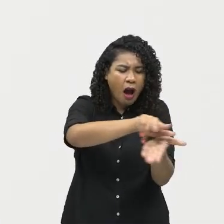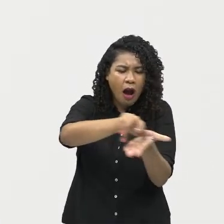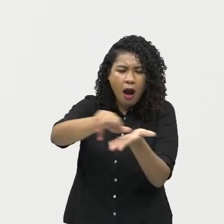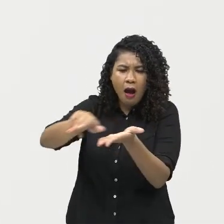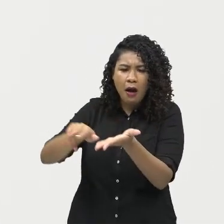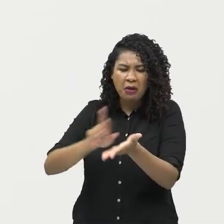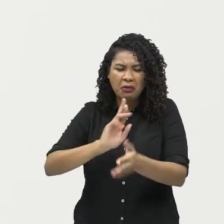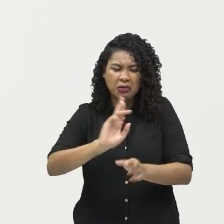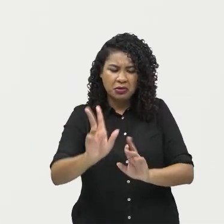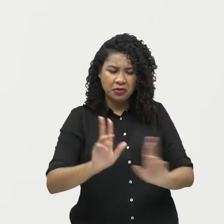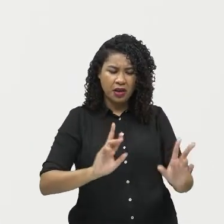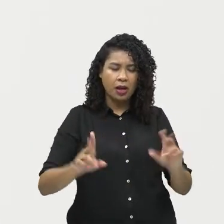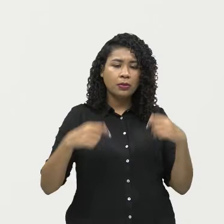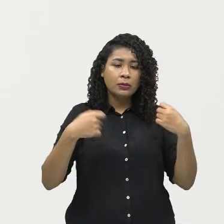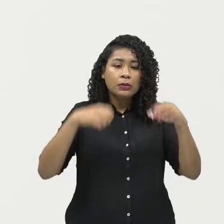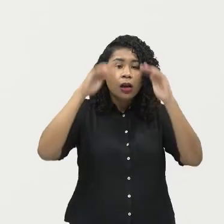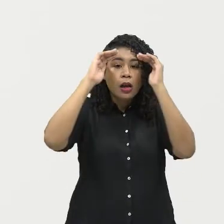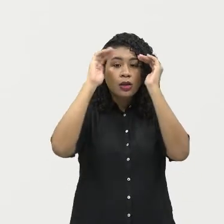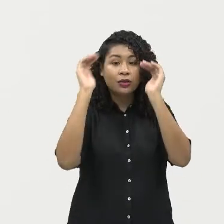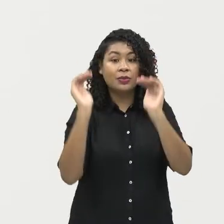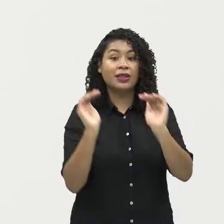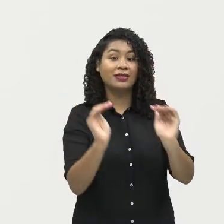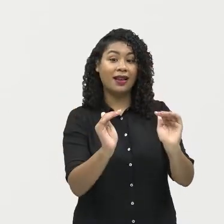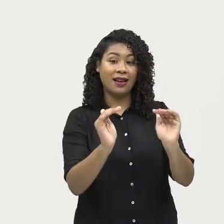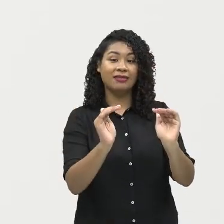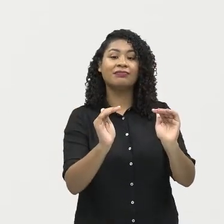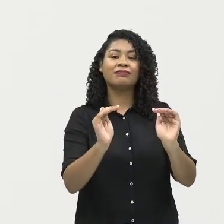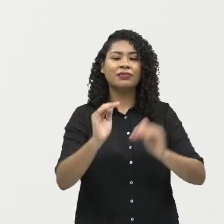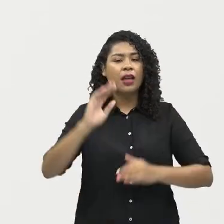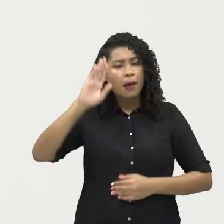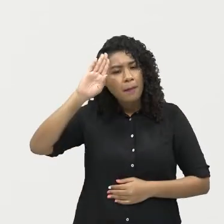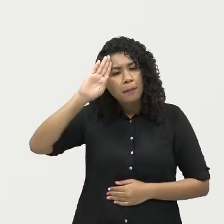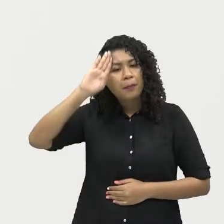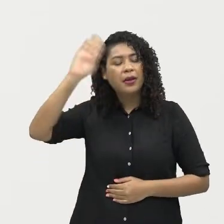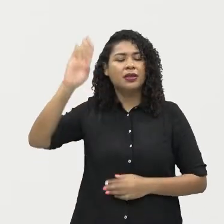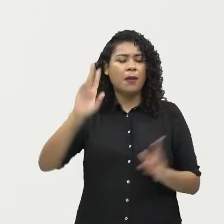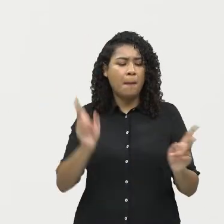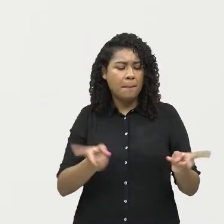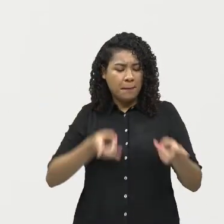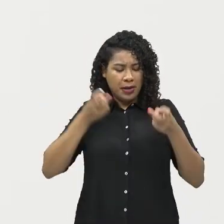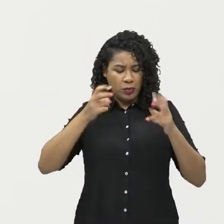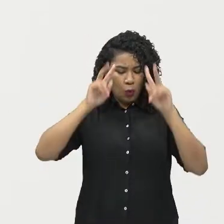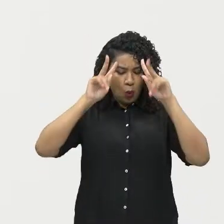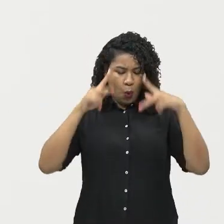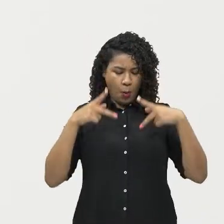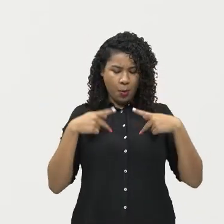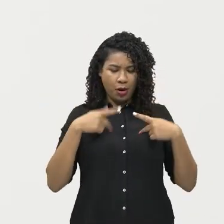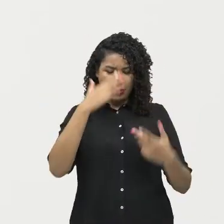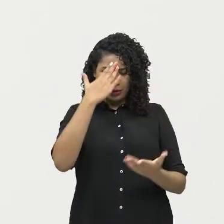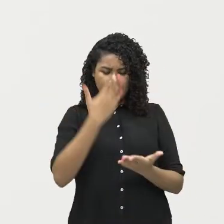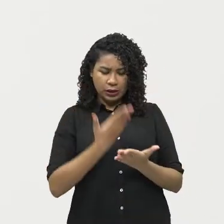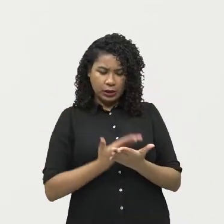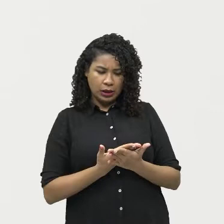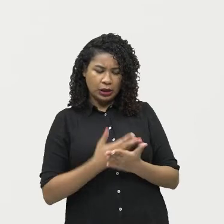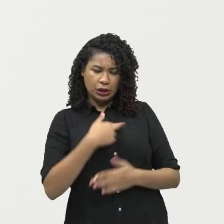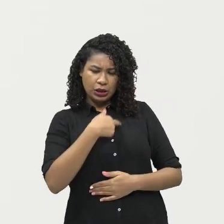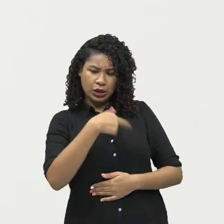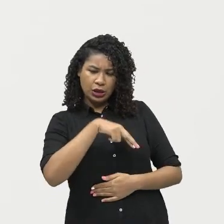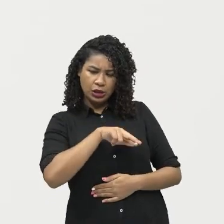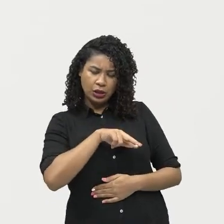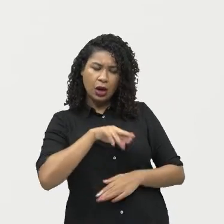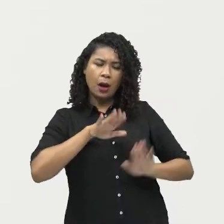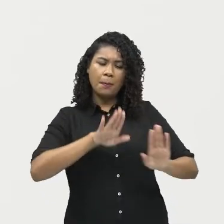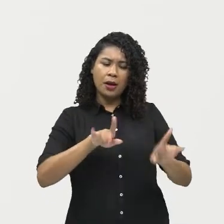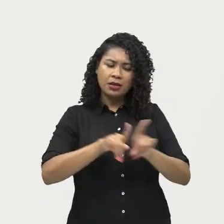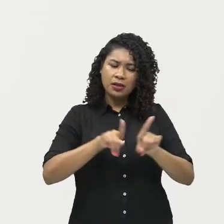religioso, ele serve acima de tudo para se compreender a dimensão religiosa do ser humano, mas também deve